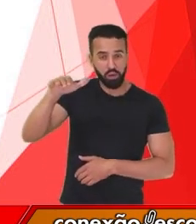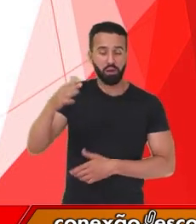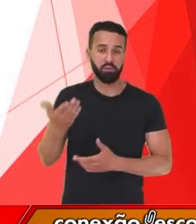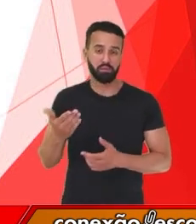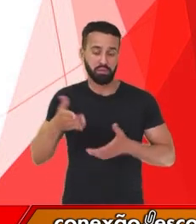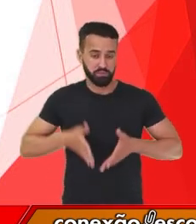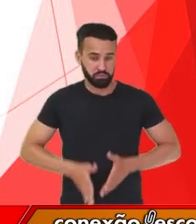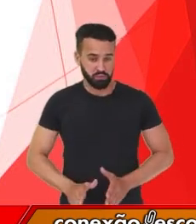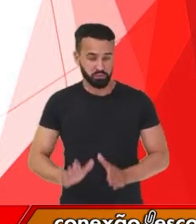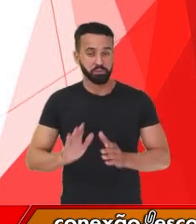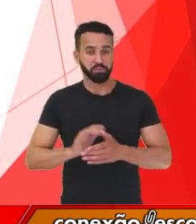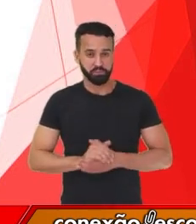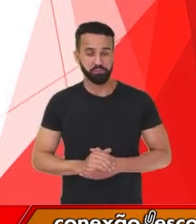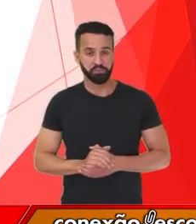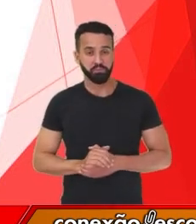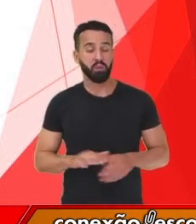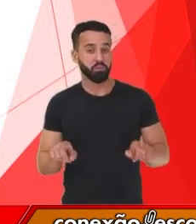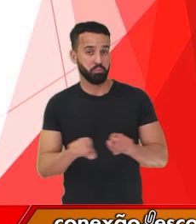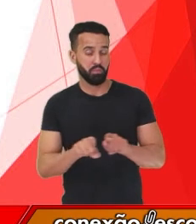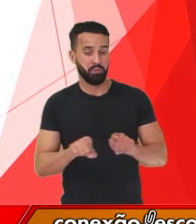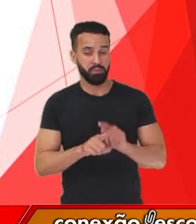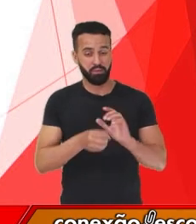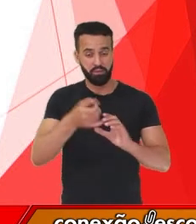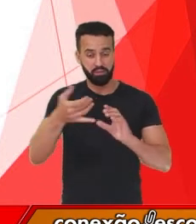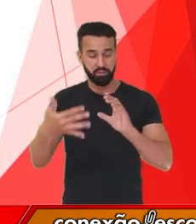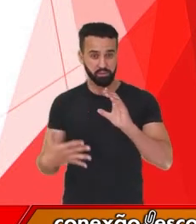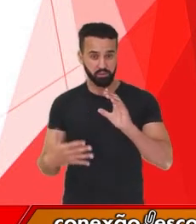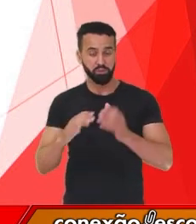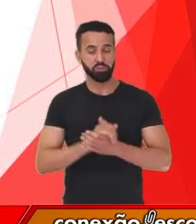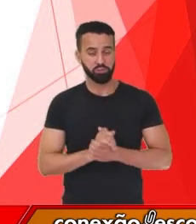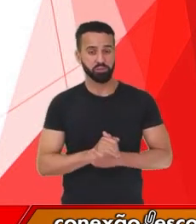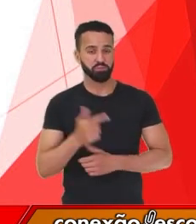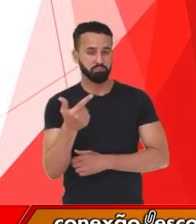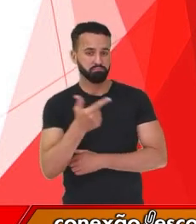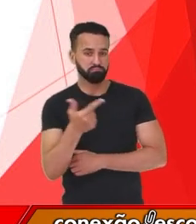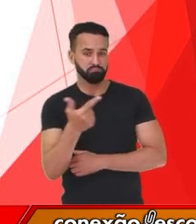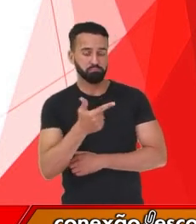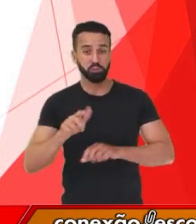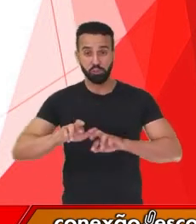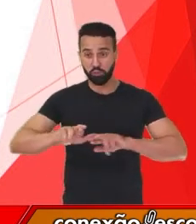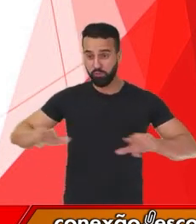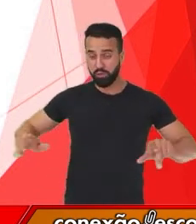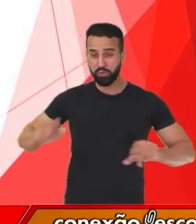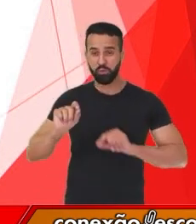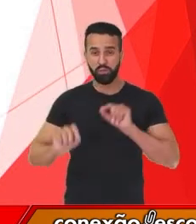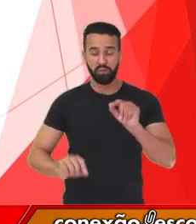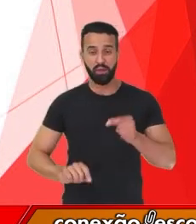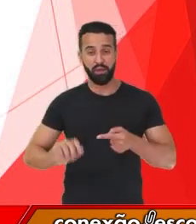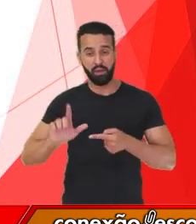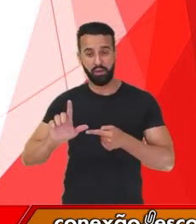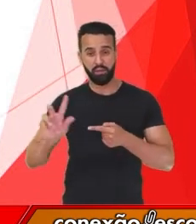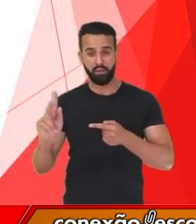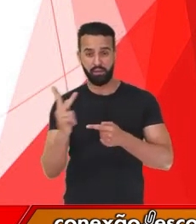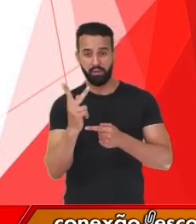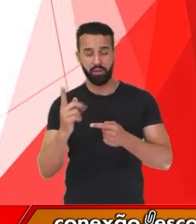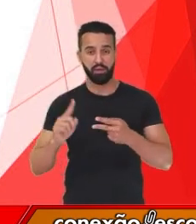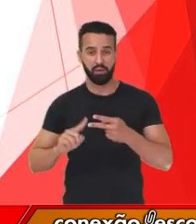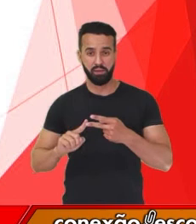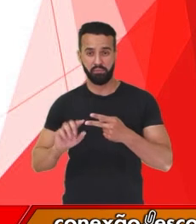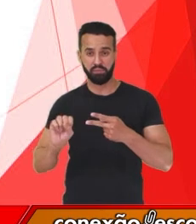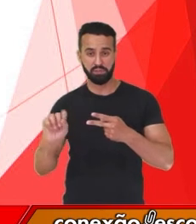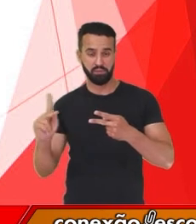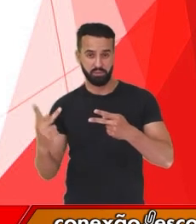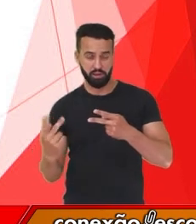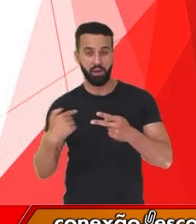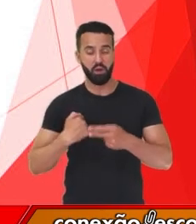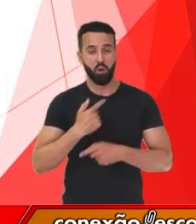nascimento. Já as características sexuais secundárias são aquelas que diferenciam ainda mais meninos e meninas, homens